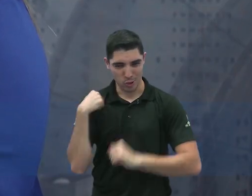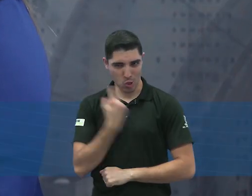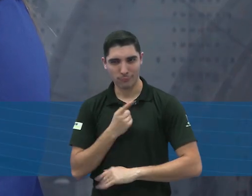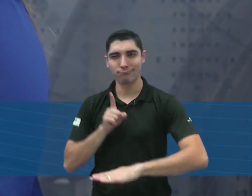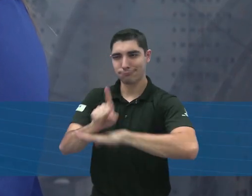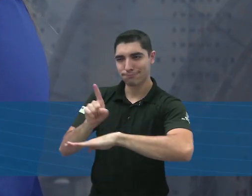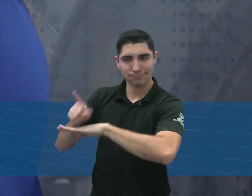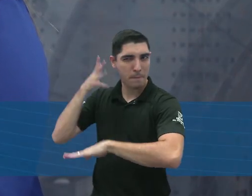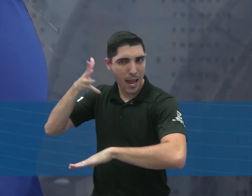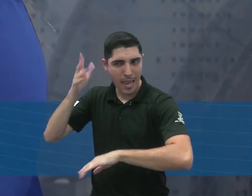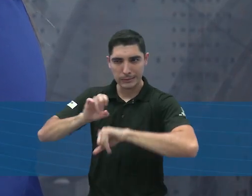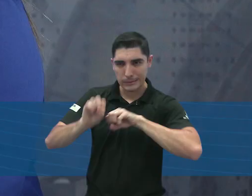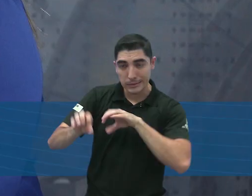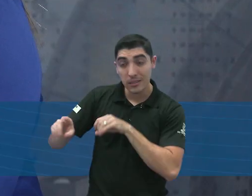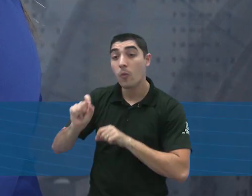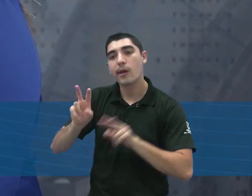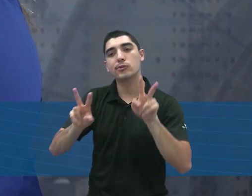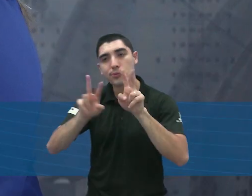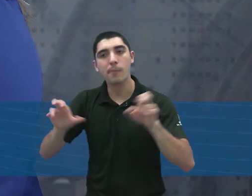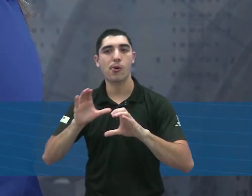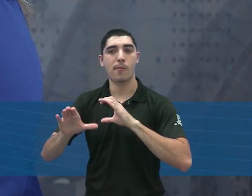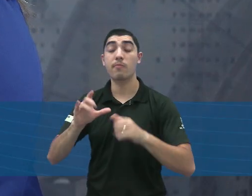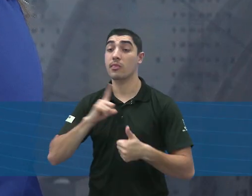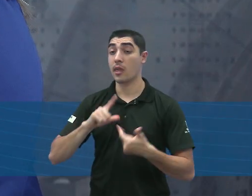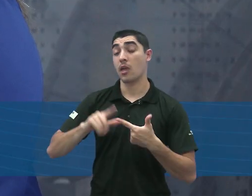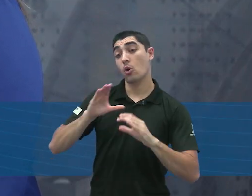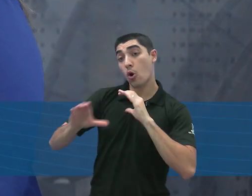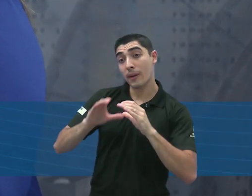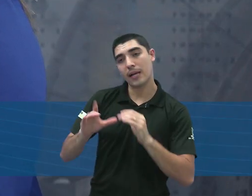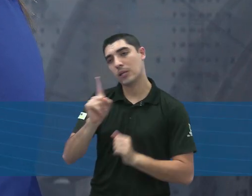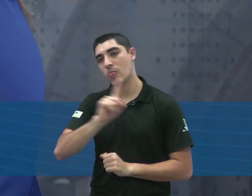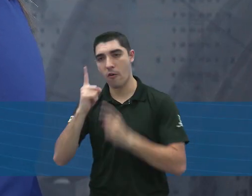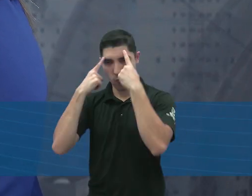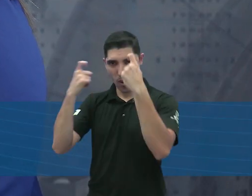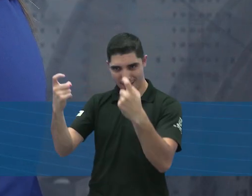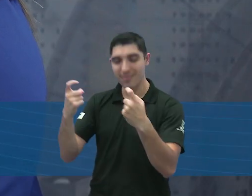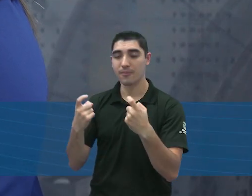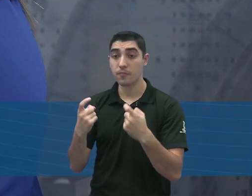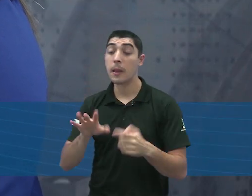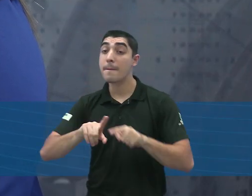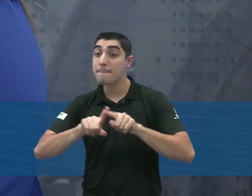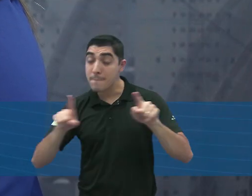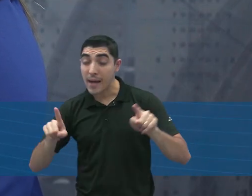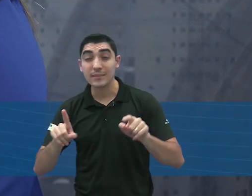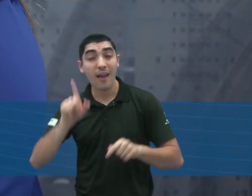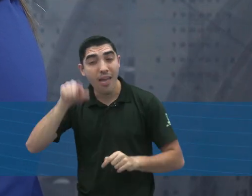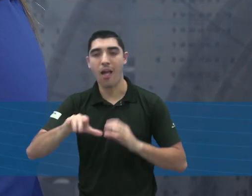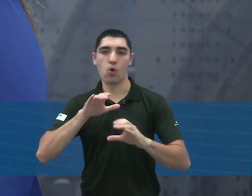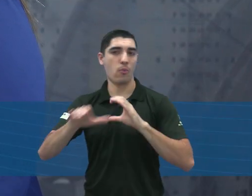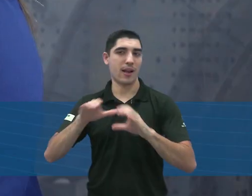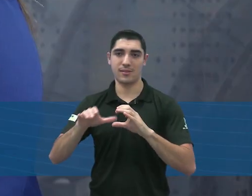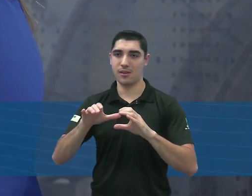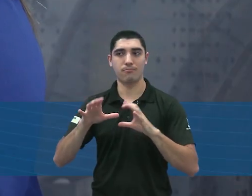uma fase de nós falarmos um pouco sobre comunicação não violenta, mas essa é a base que sustenta todas as relações, né?